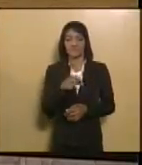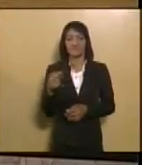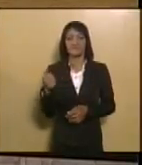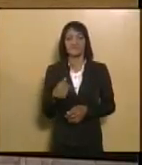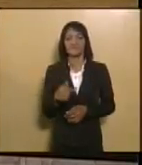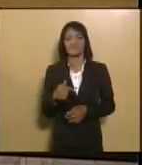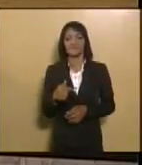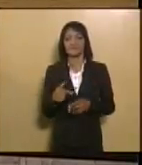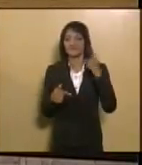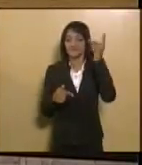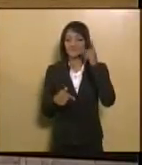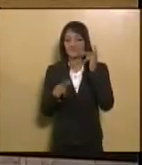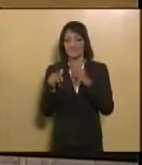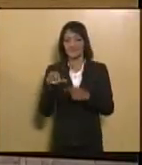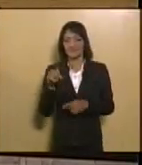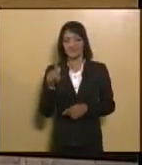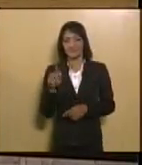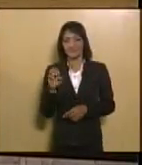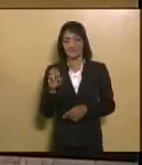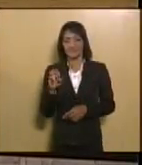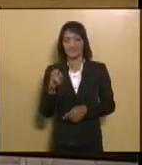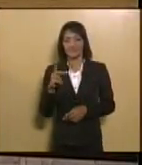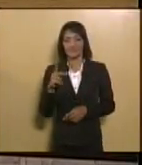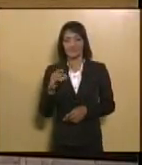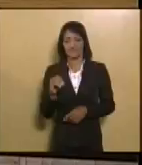591/2017, de autoria do deputado Jorge Passo.